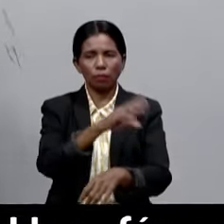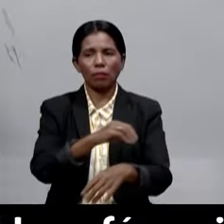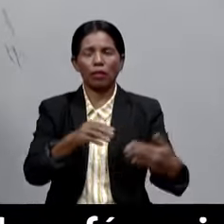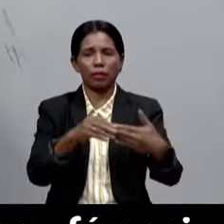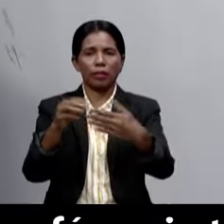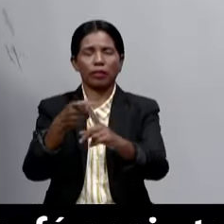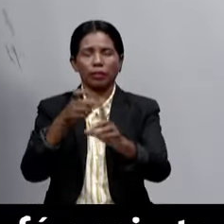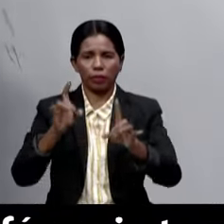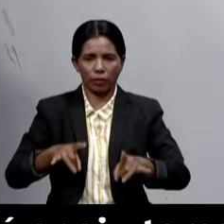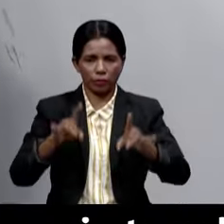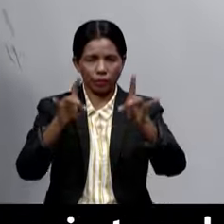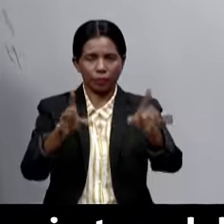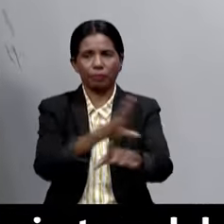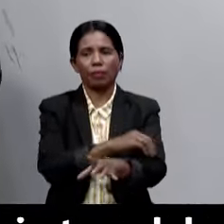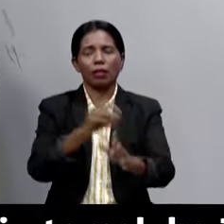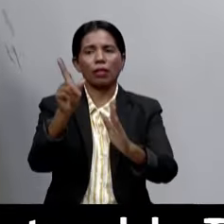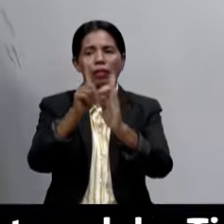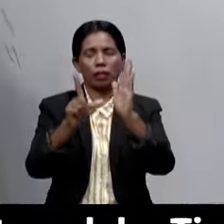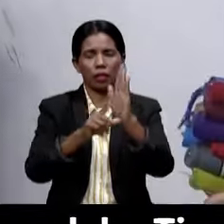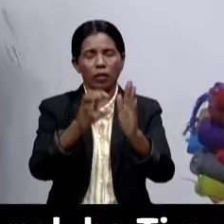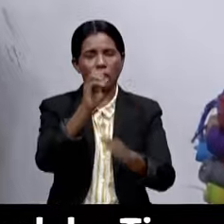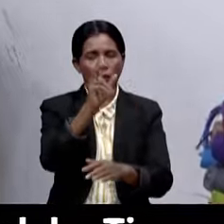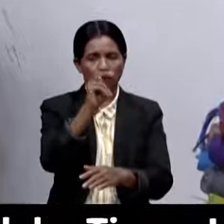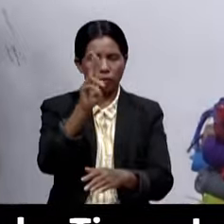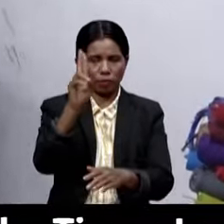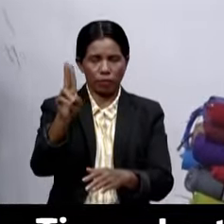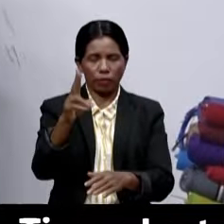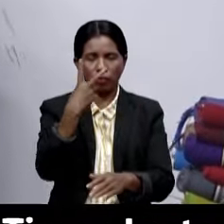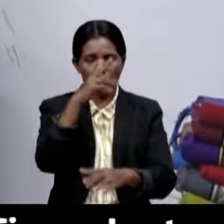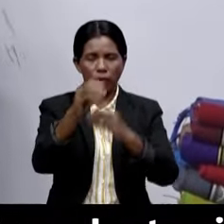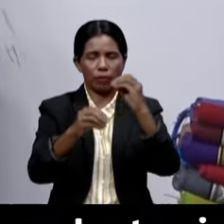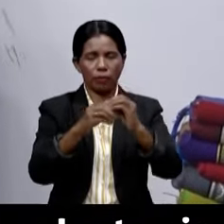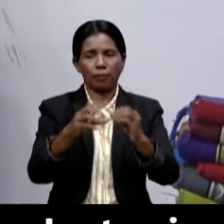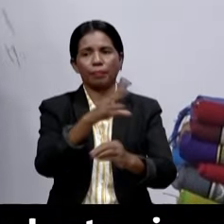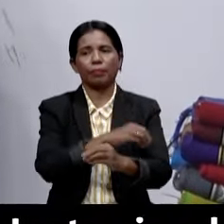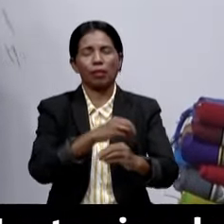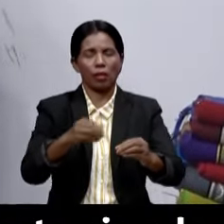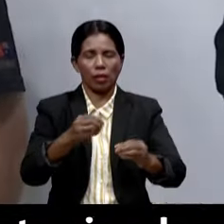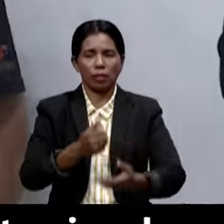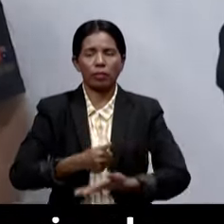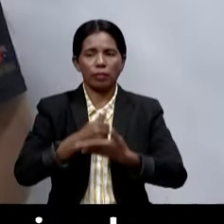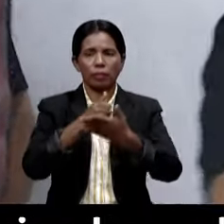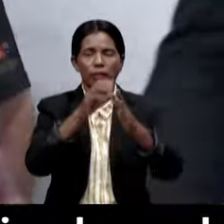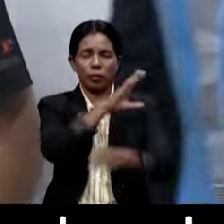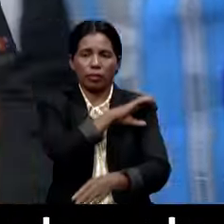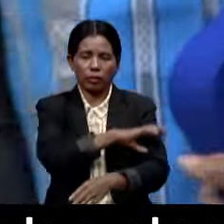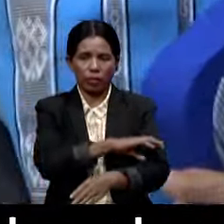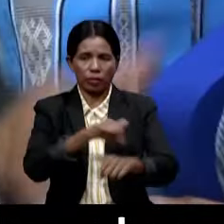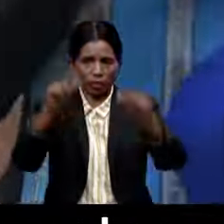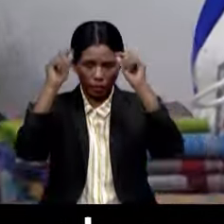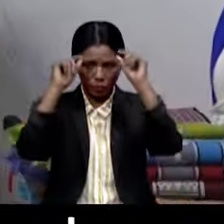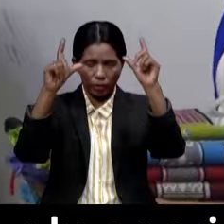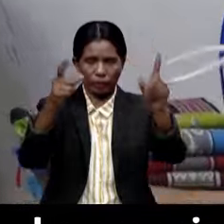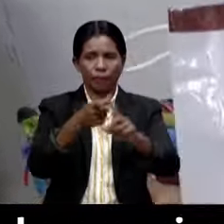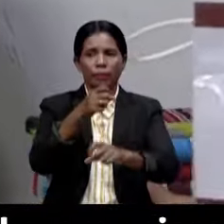lidera Rússia Austrália tui resolução Nações Unidas nian a tu resolve crise humanitária no segurança nebe acontece e a Timor-Leste